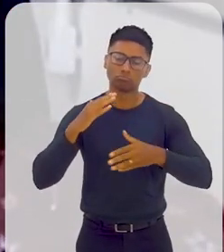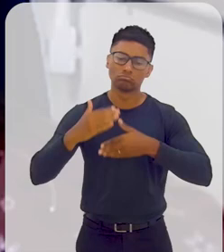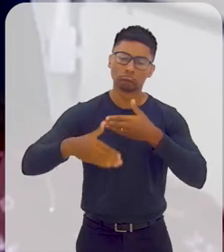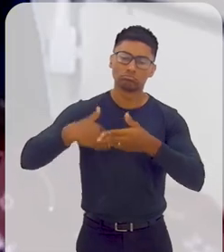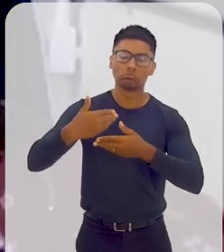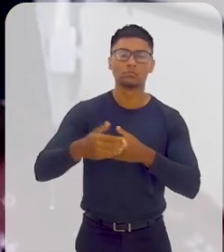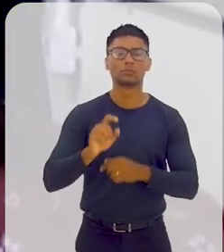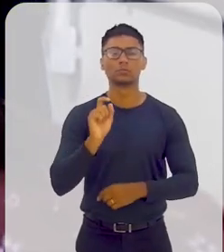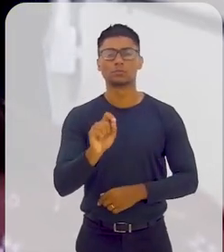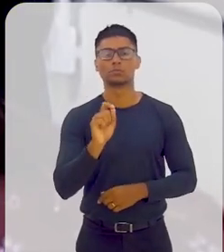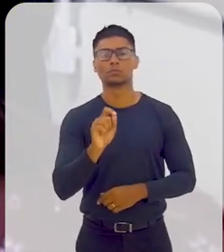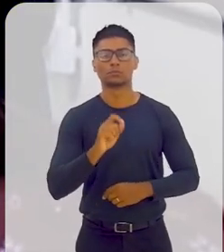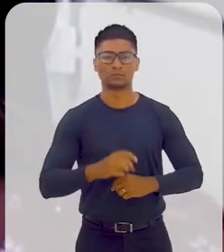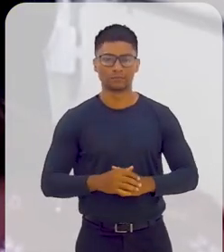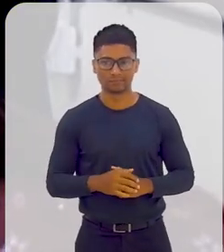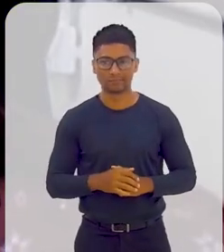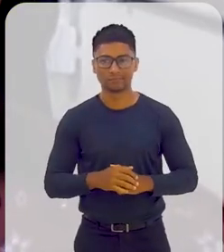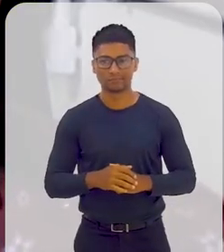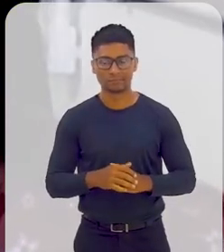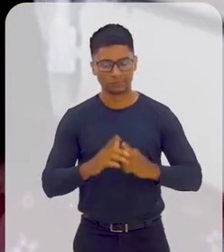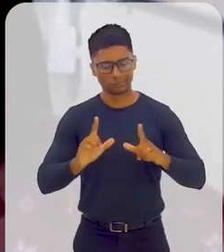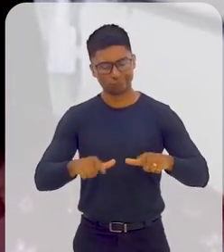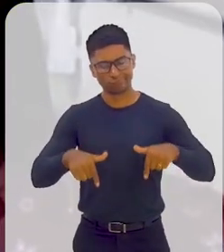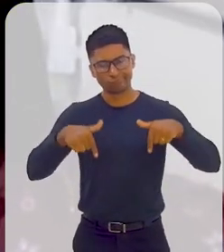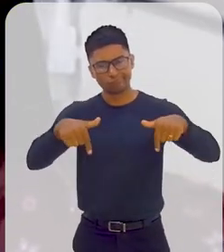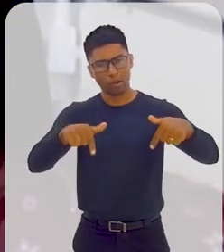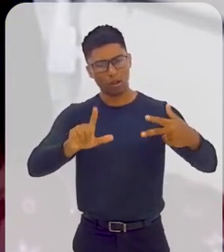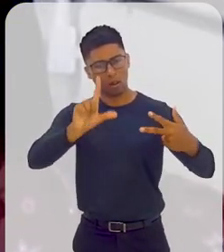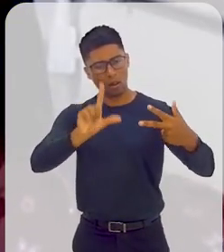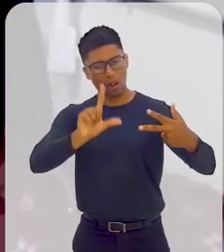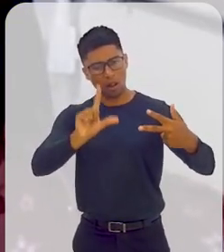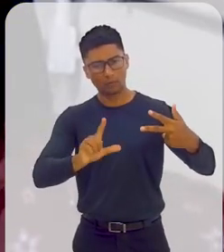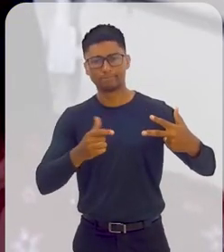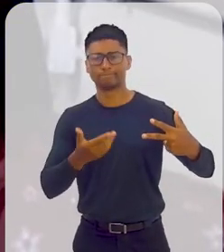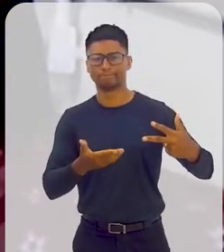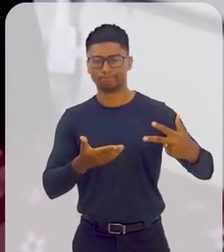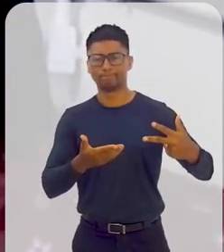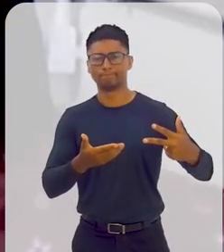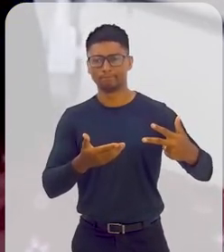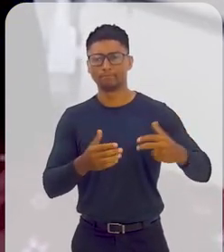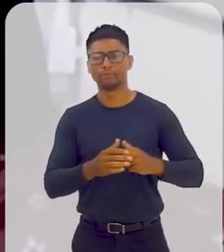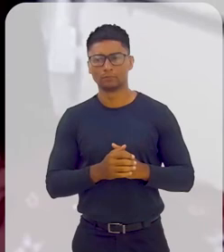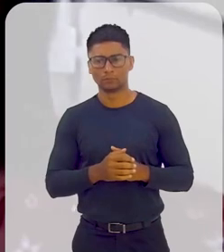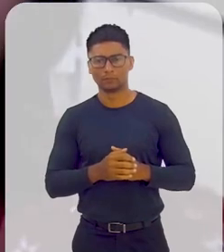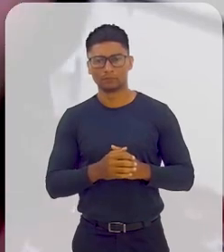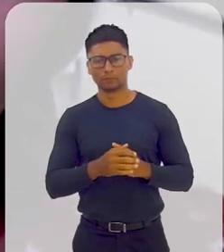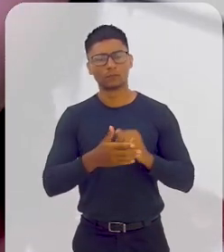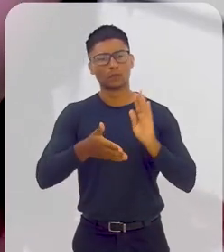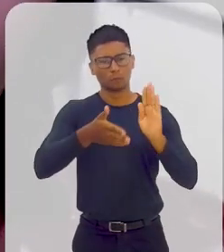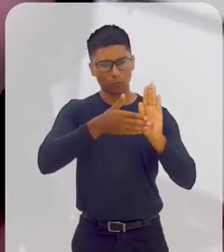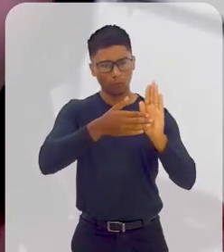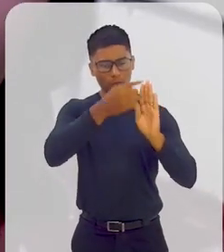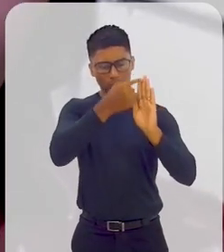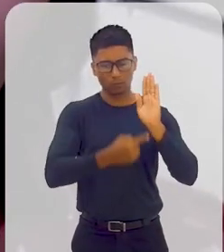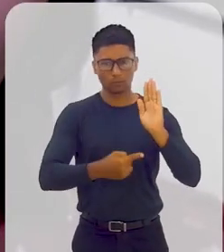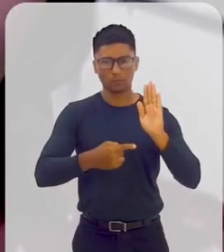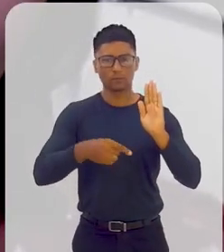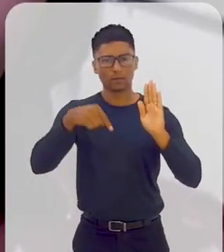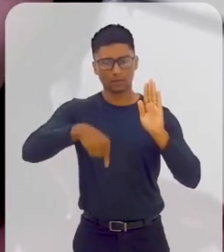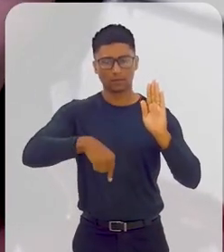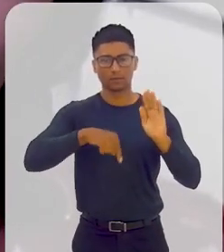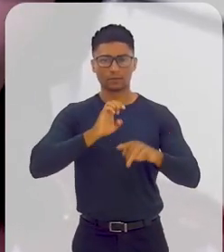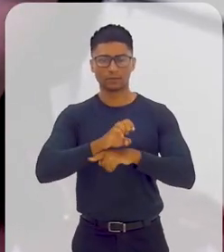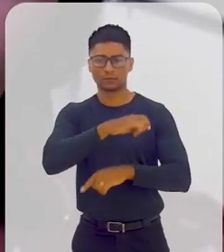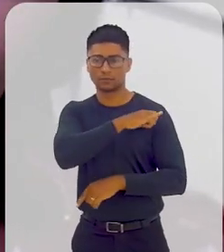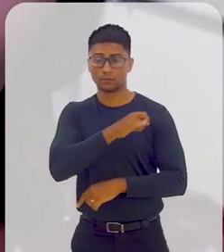traduzir em atuação legislativa positiva e propositiva para o Estado. Então,